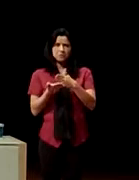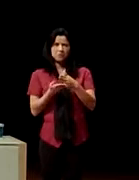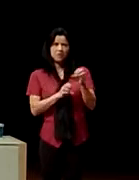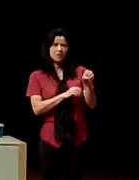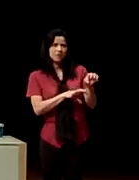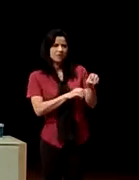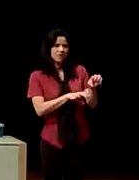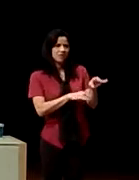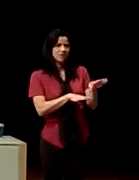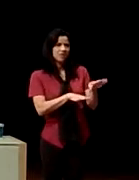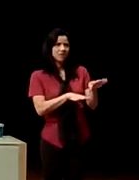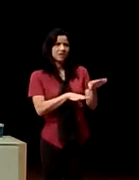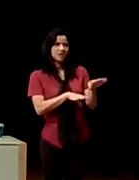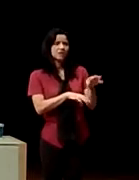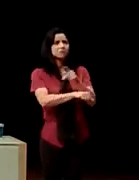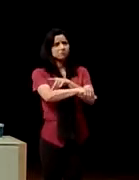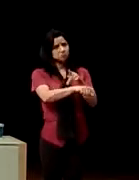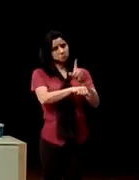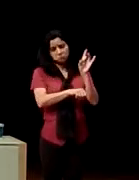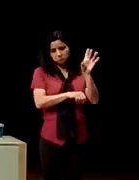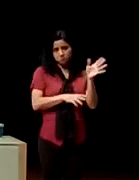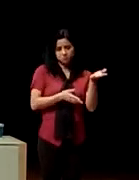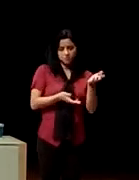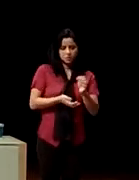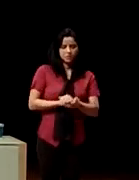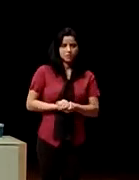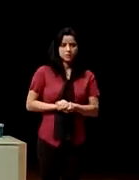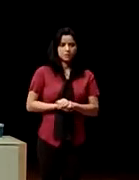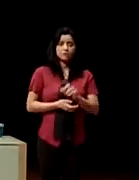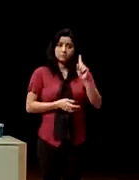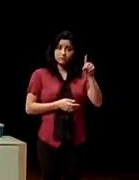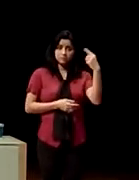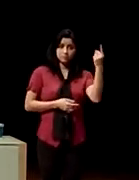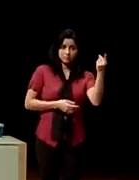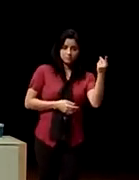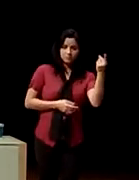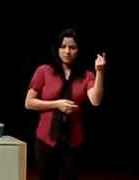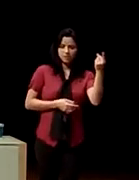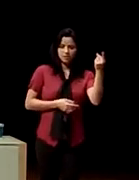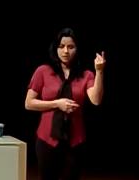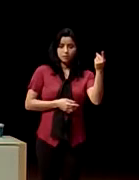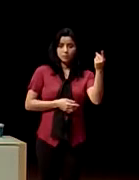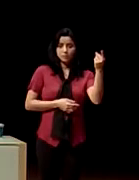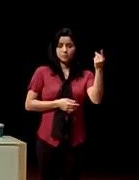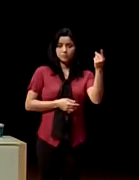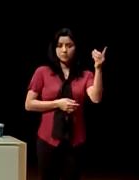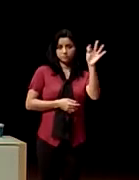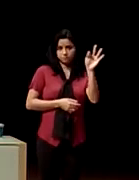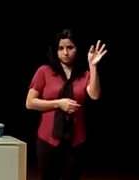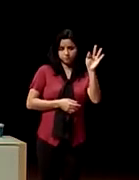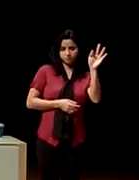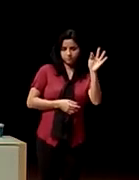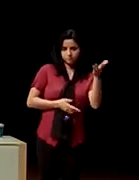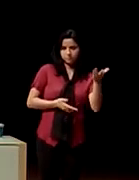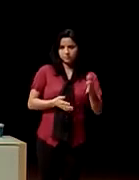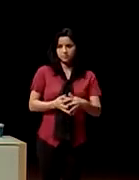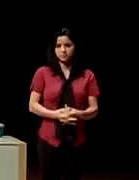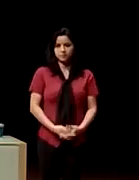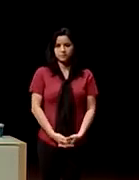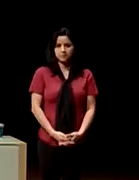de sociopedagogia logo depois da graduação. I have